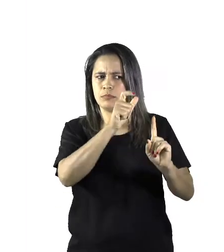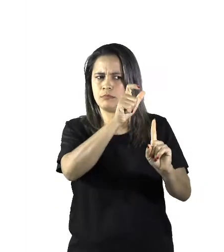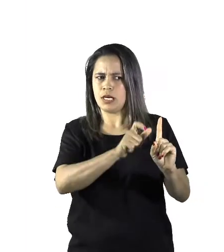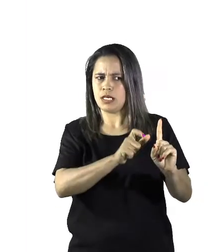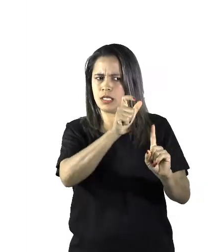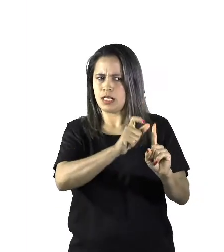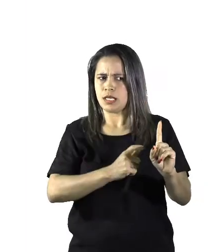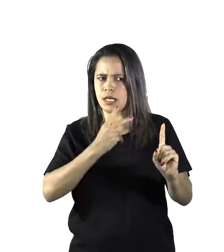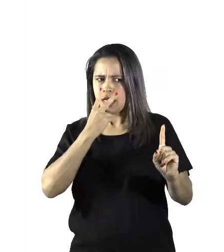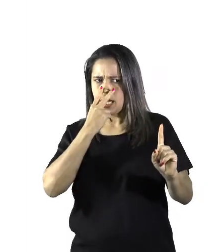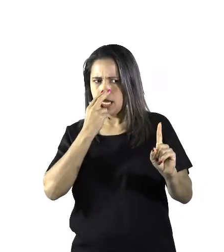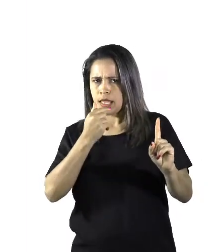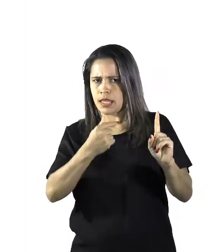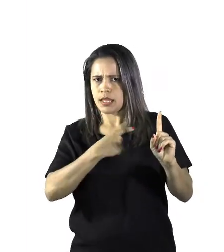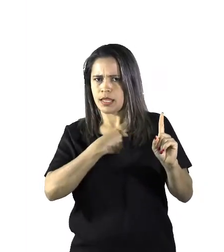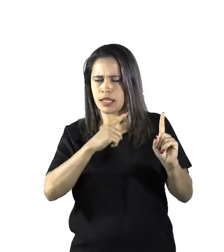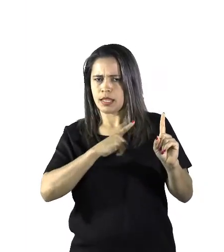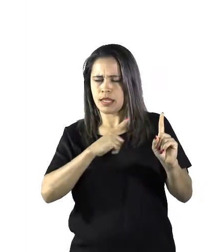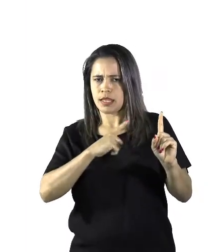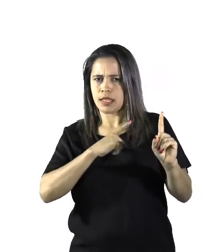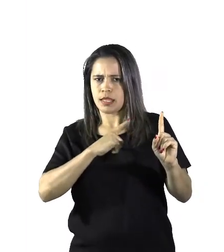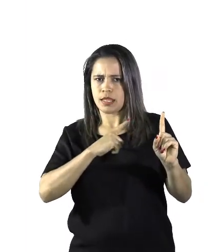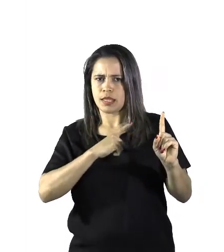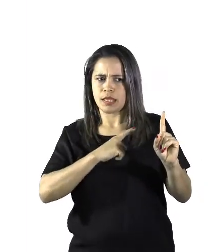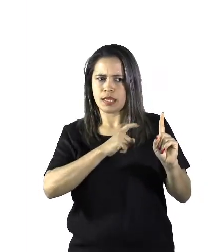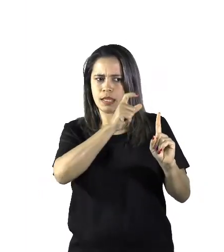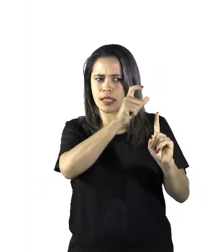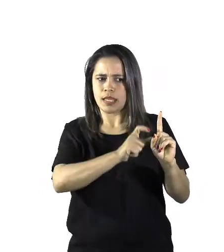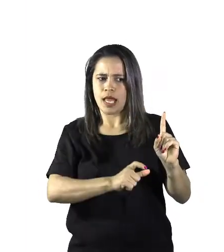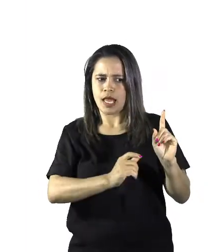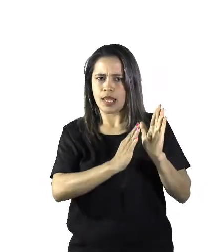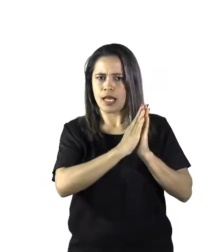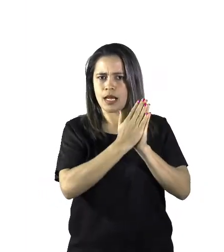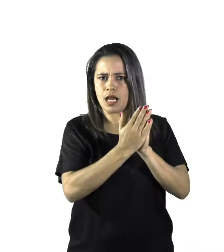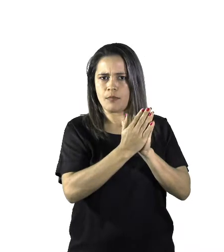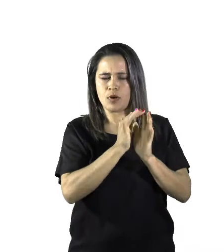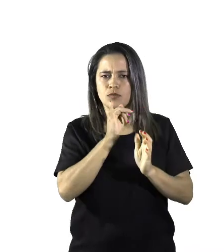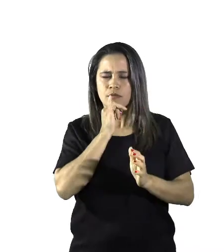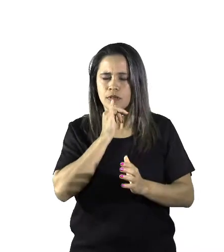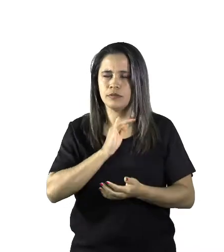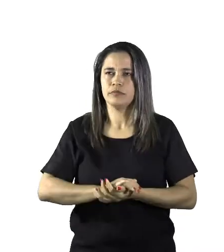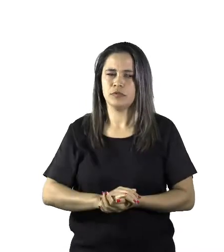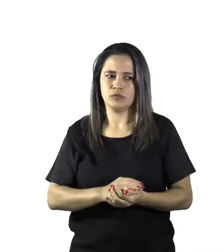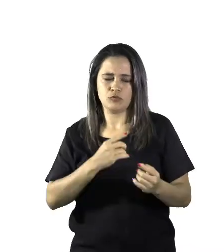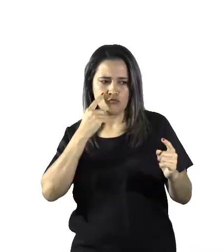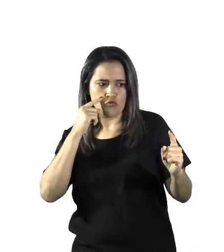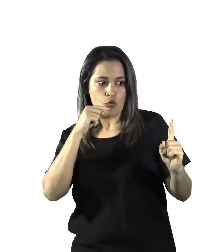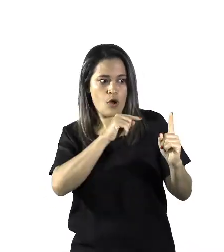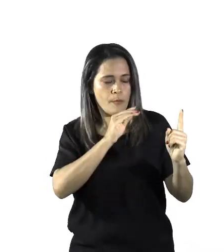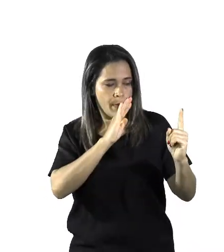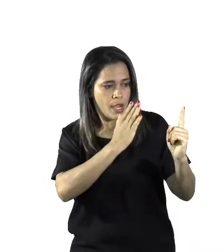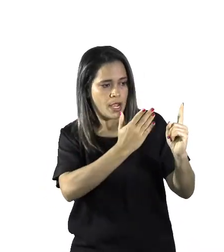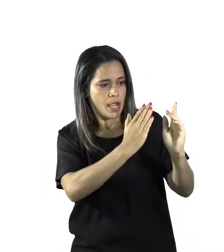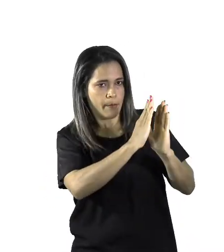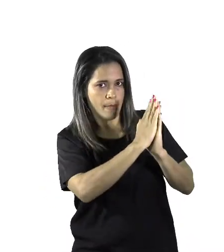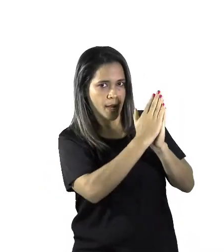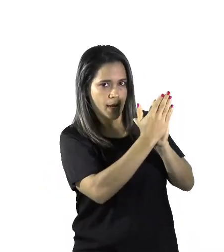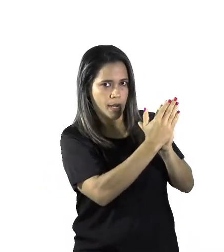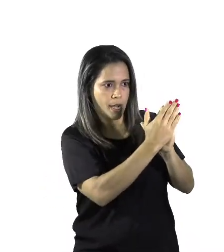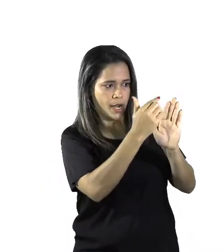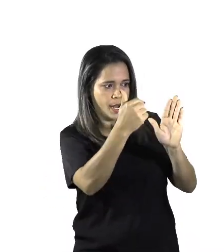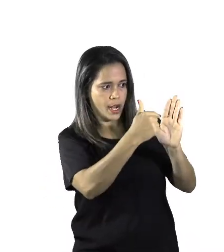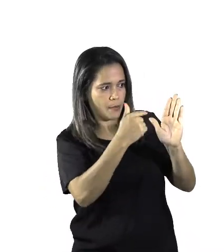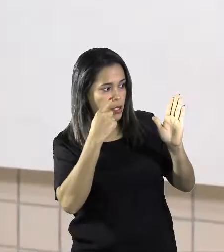na capa, ou seja, aquela personagem que quando você olha a capa, você já vê ela ali. Não é as que